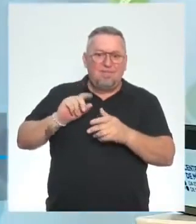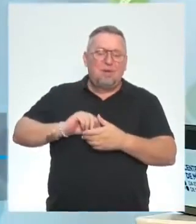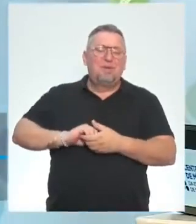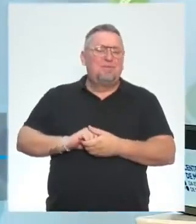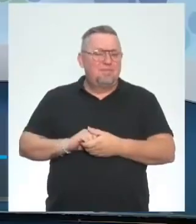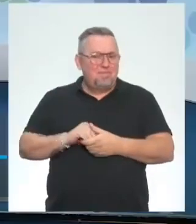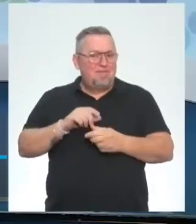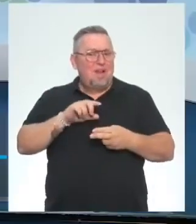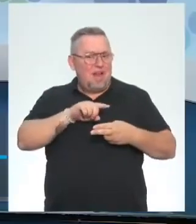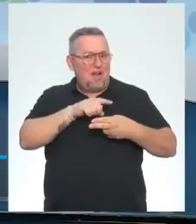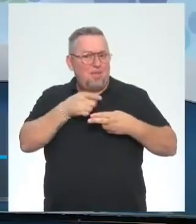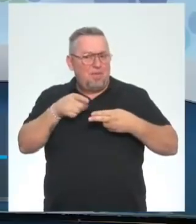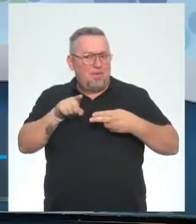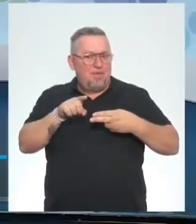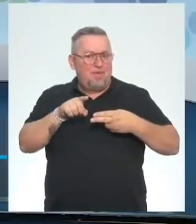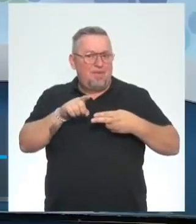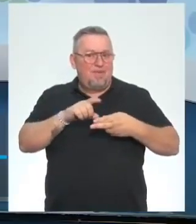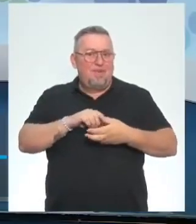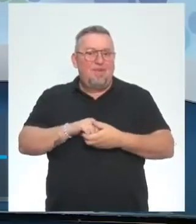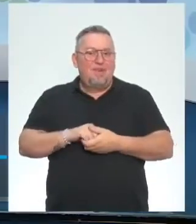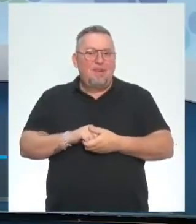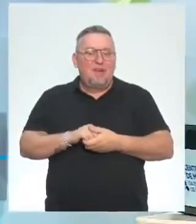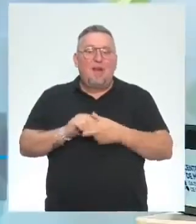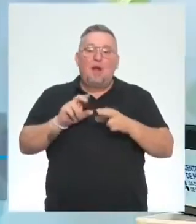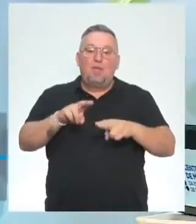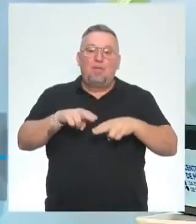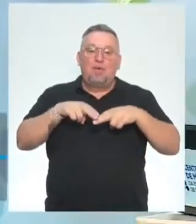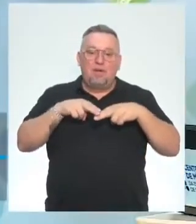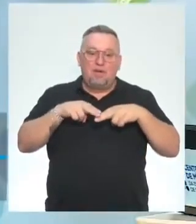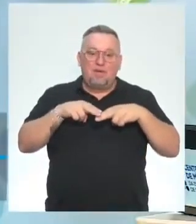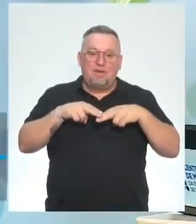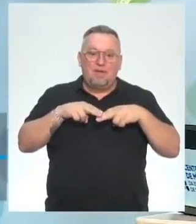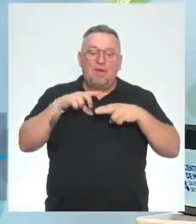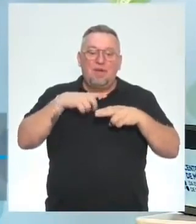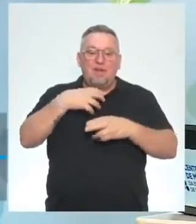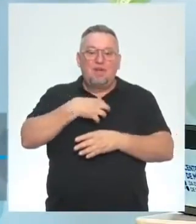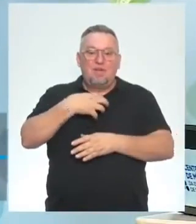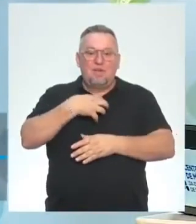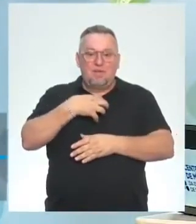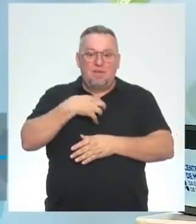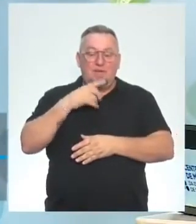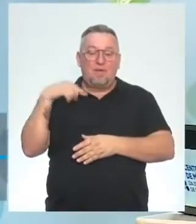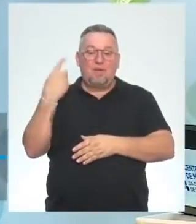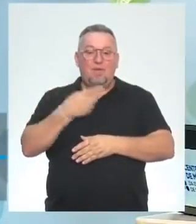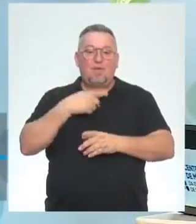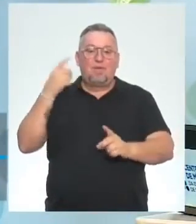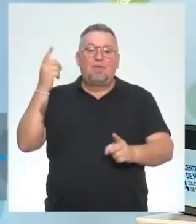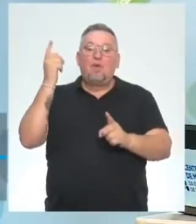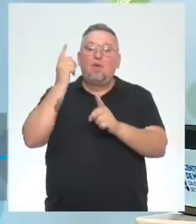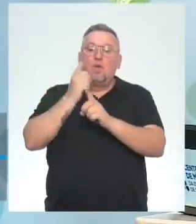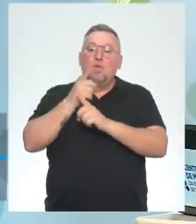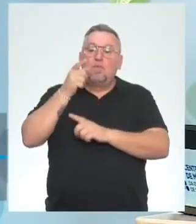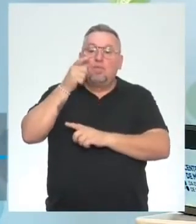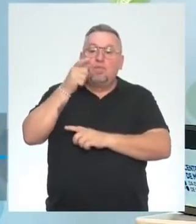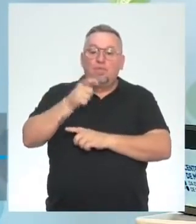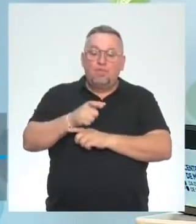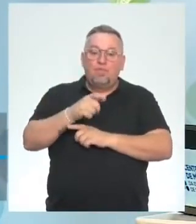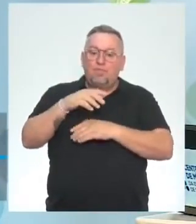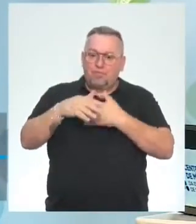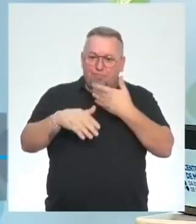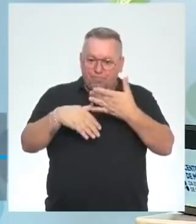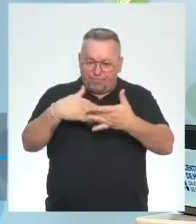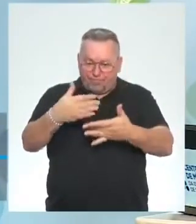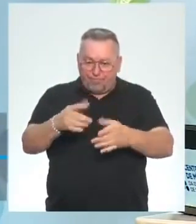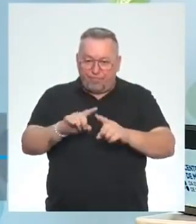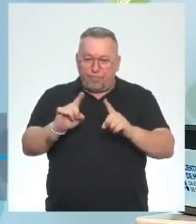tem. É aproximado, Esses legal. aproximados não tem como. E é por isso, né, esses formatos que nós encontramos que vocês vão ver aí ao longo. Então